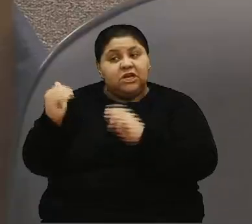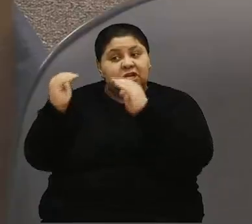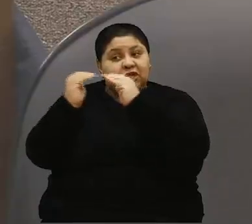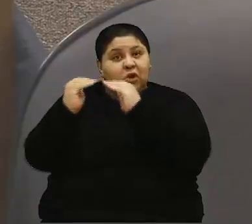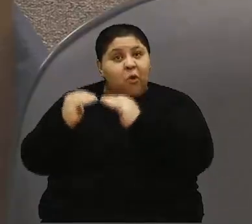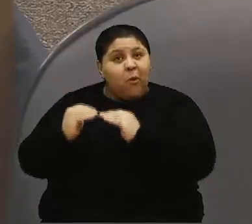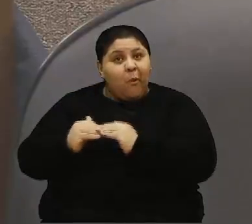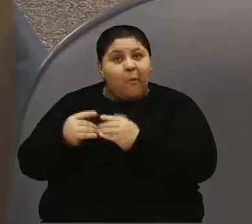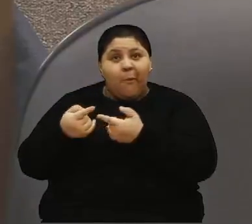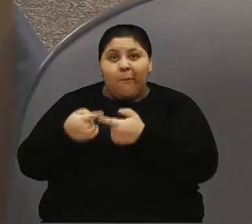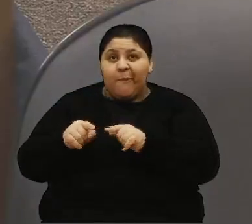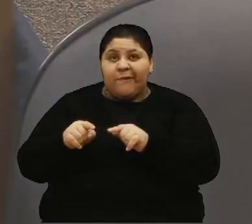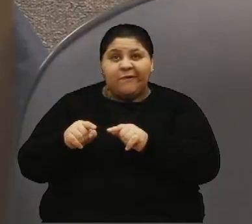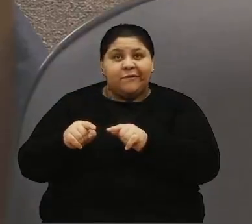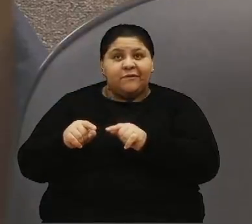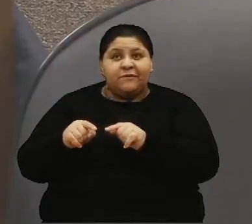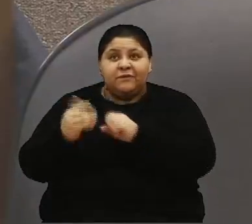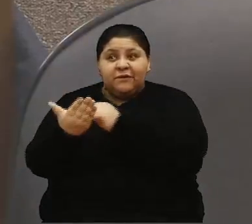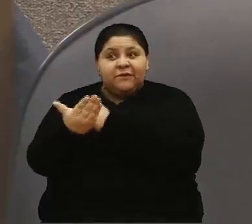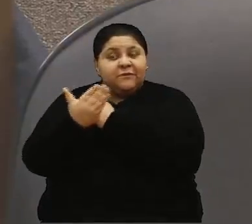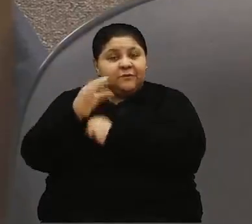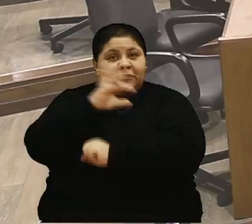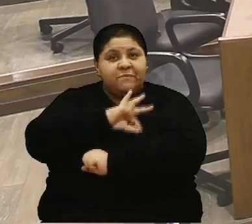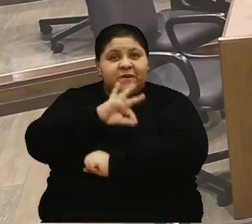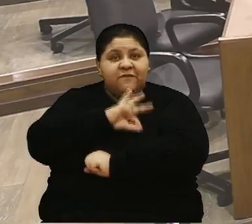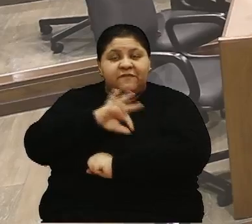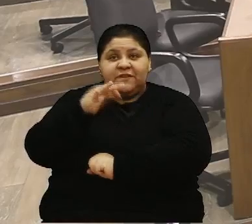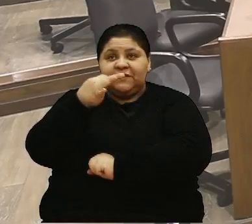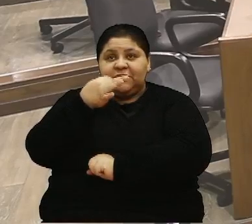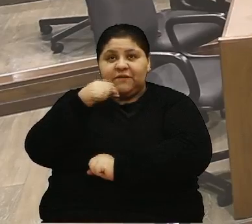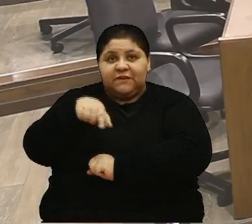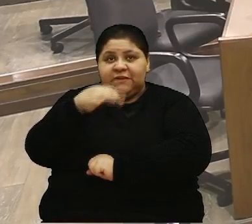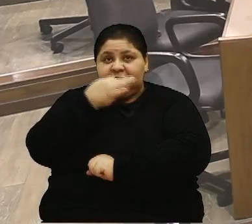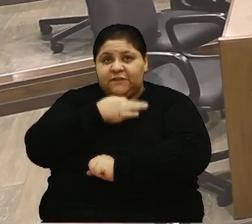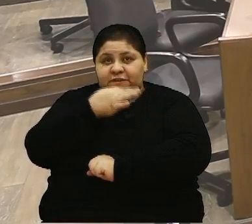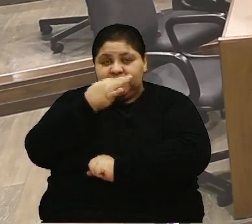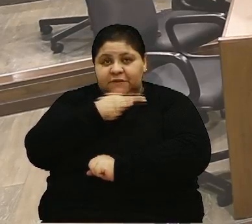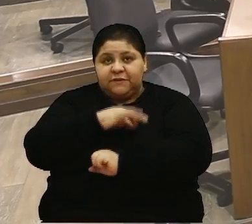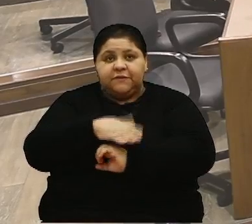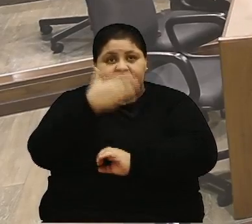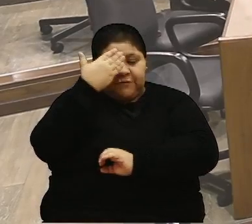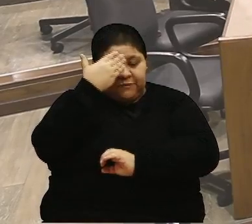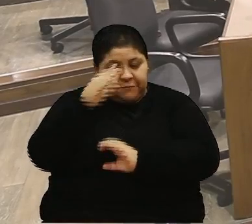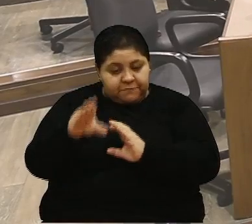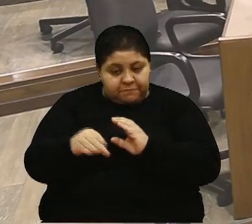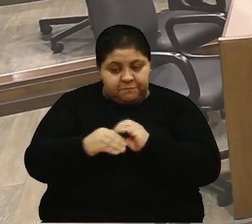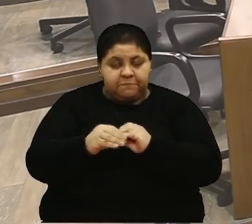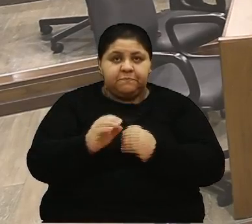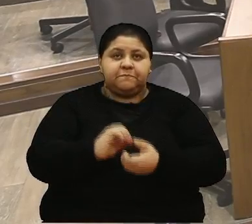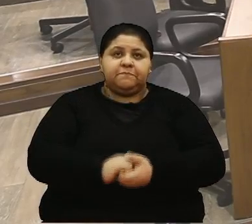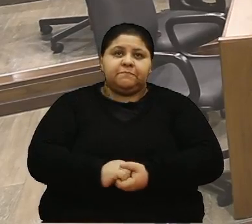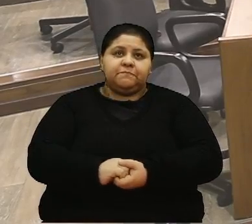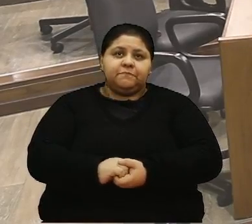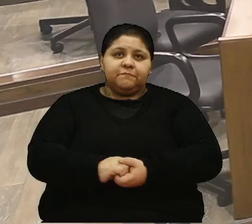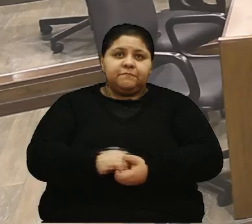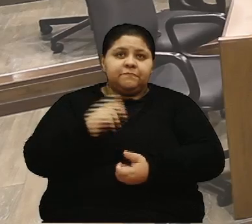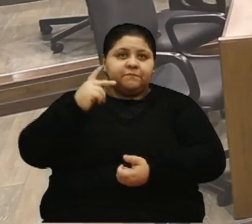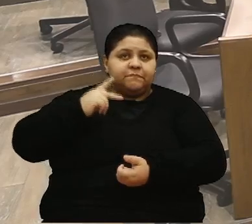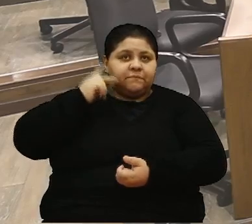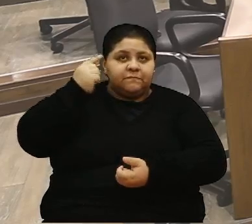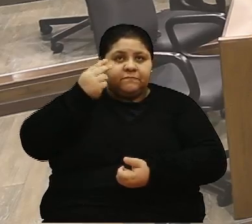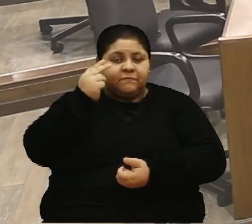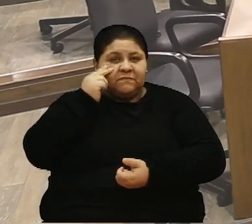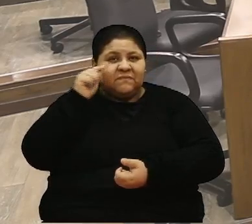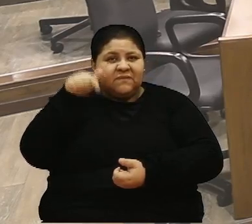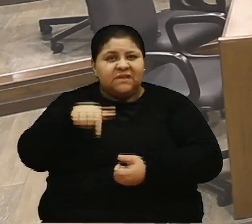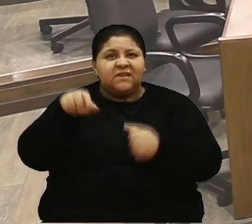porém, não está sendo concedido aqui na nossa cidade. Pequena parte, vereador. Muito obrigado de imediato, vereador. Vereador, esse assunto